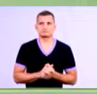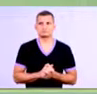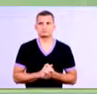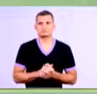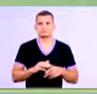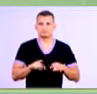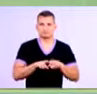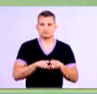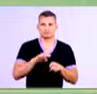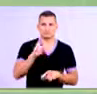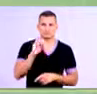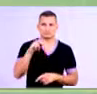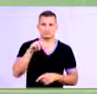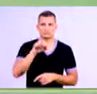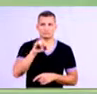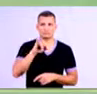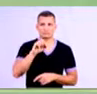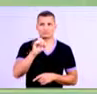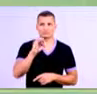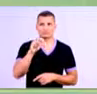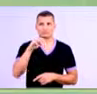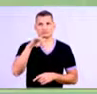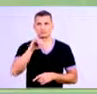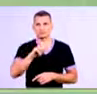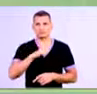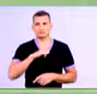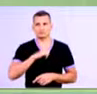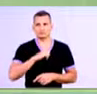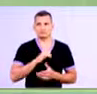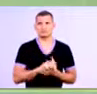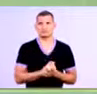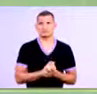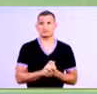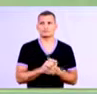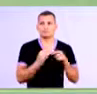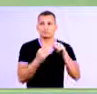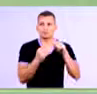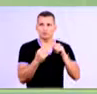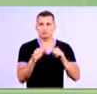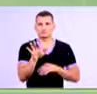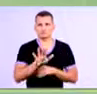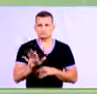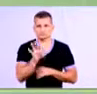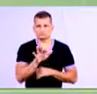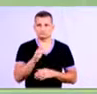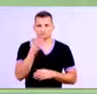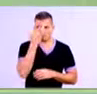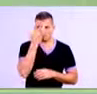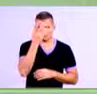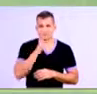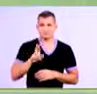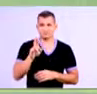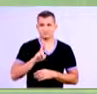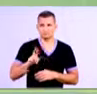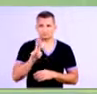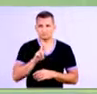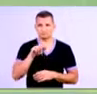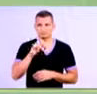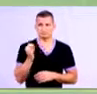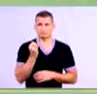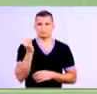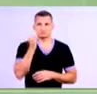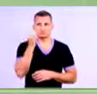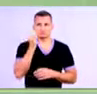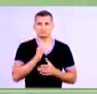consistência, que traz a coerência nas interfaces, a facilidade de uso, isso é extremamente